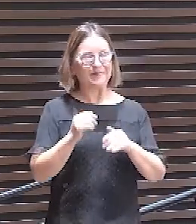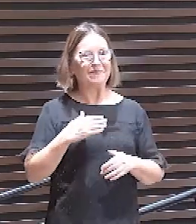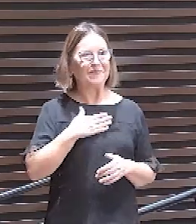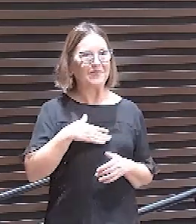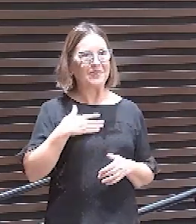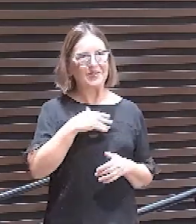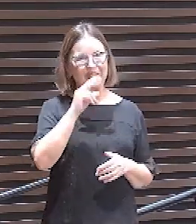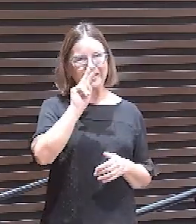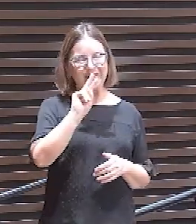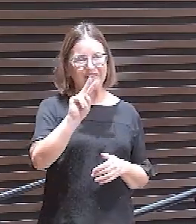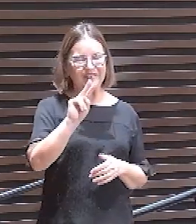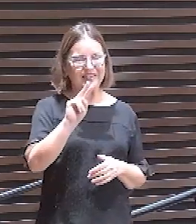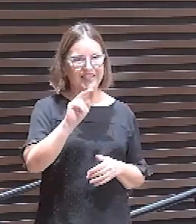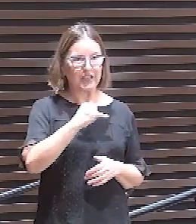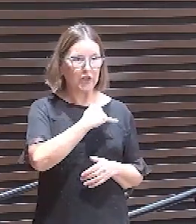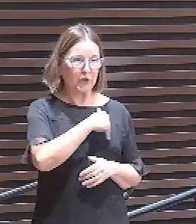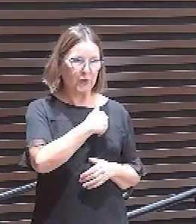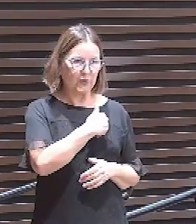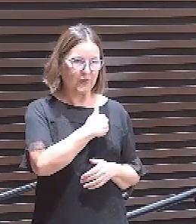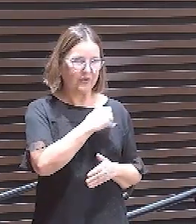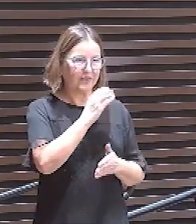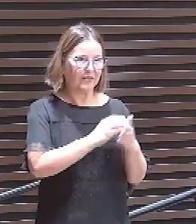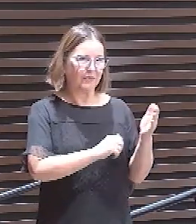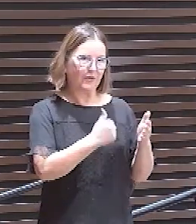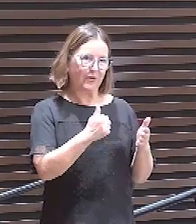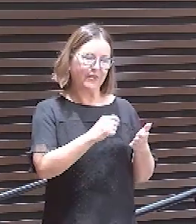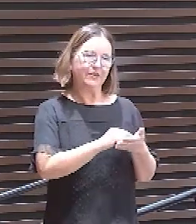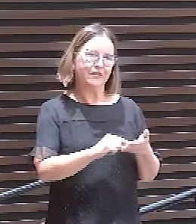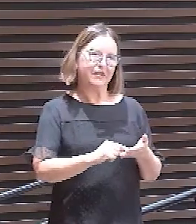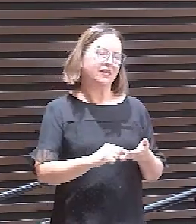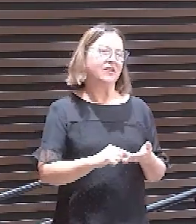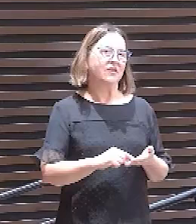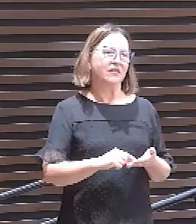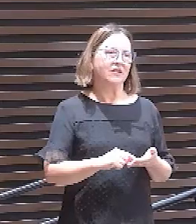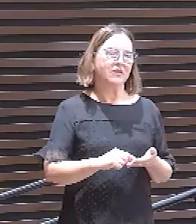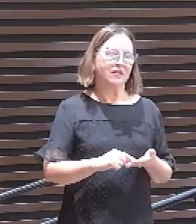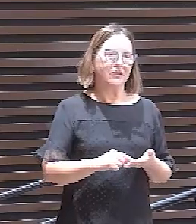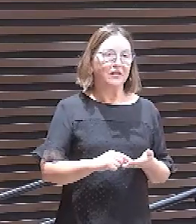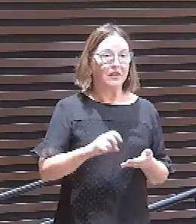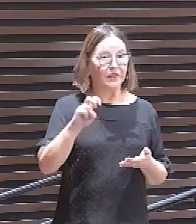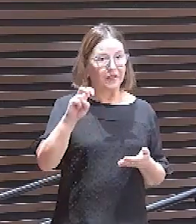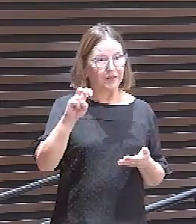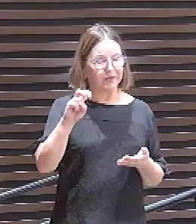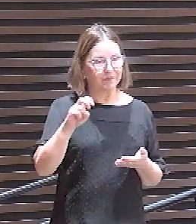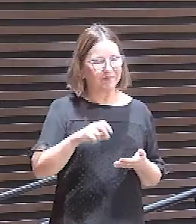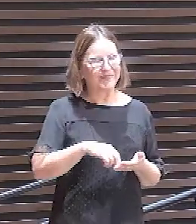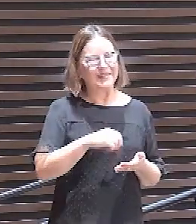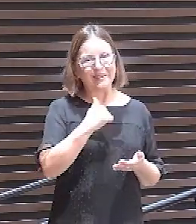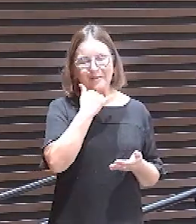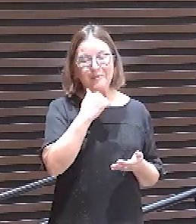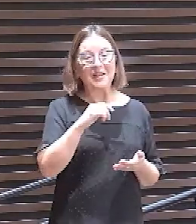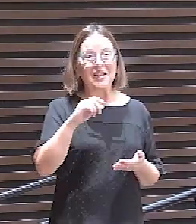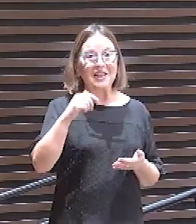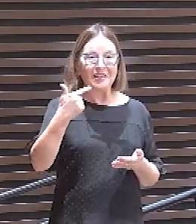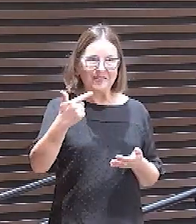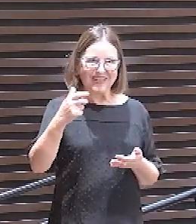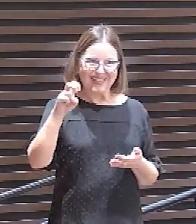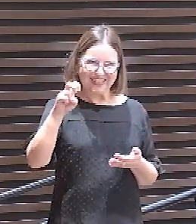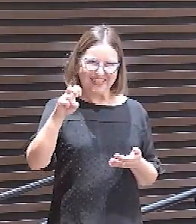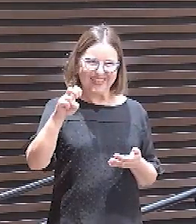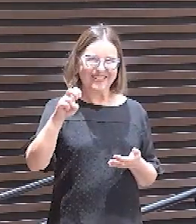quando João capítulo 11, verso 25 e 26, Jesus disse a Marta,